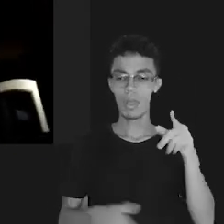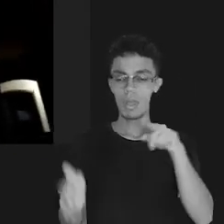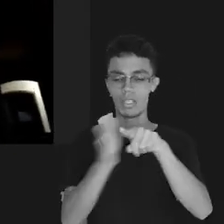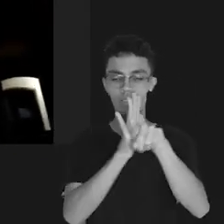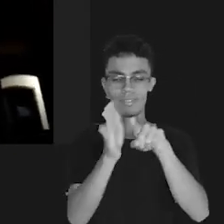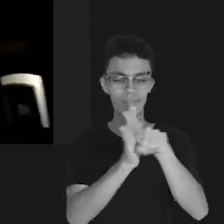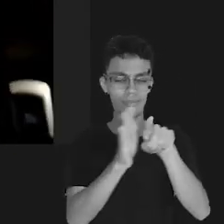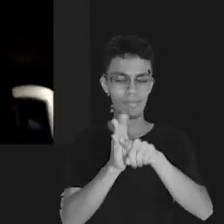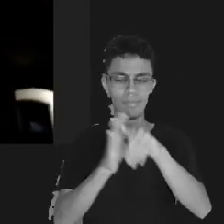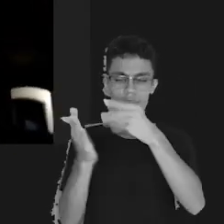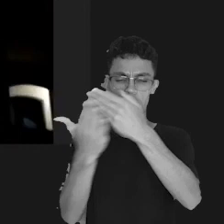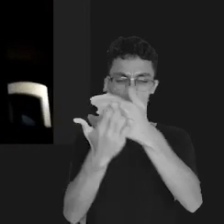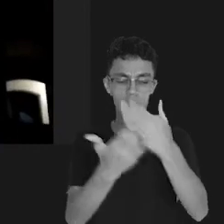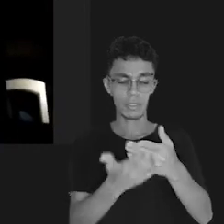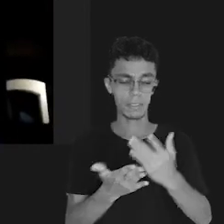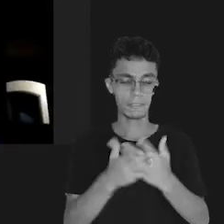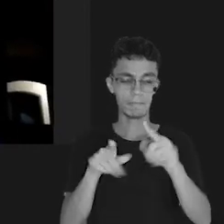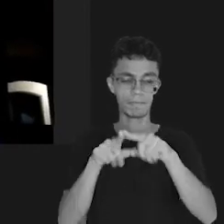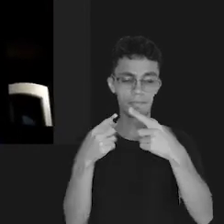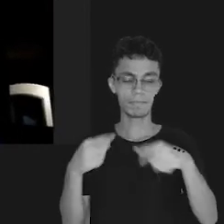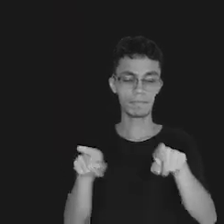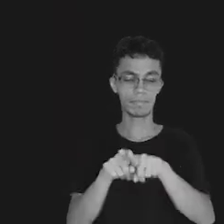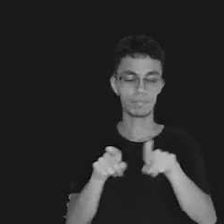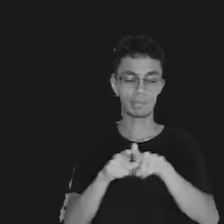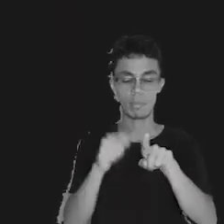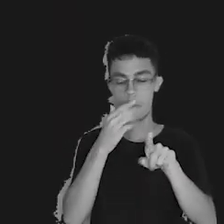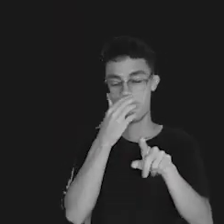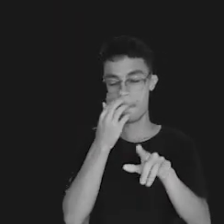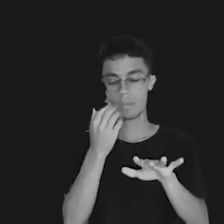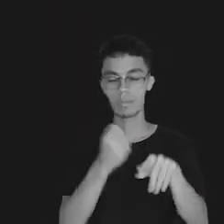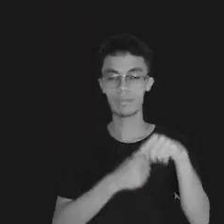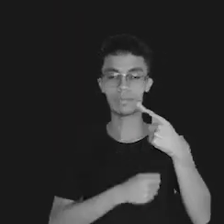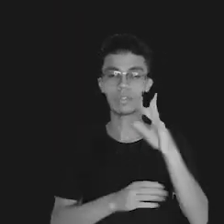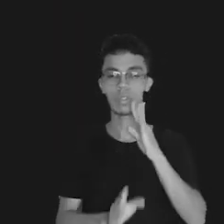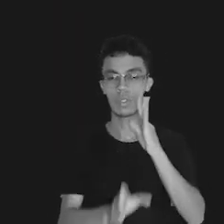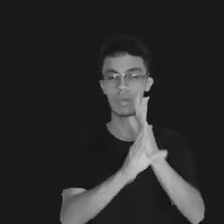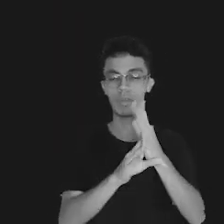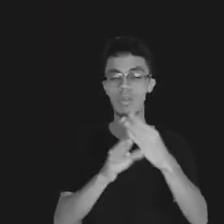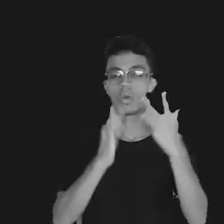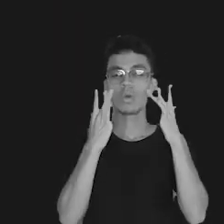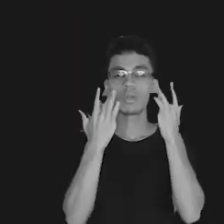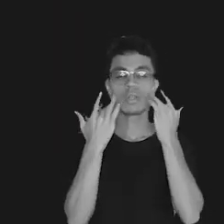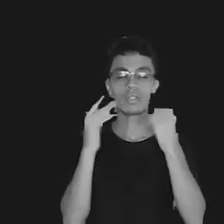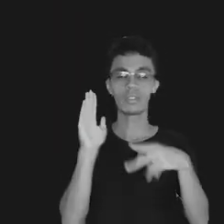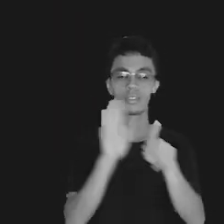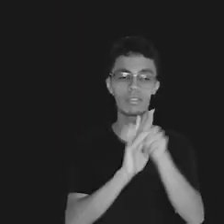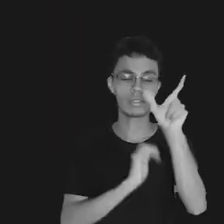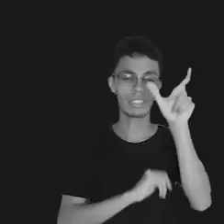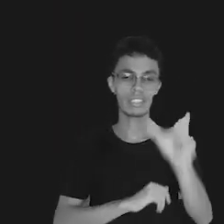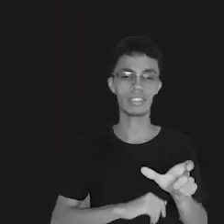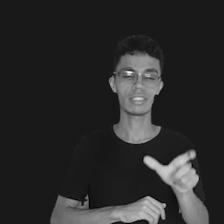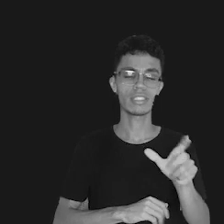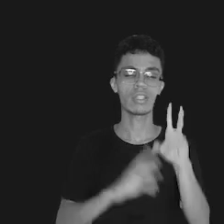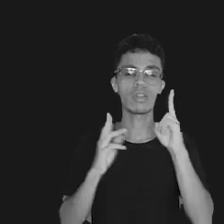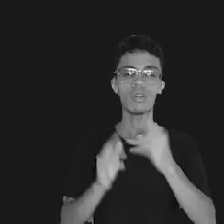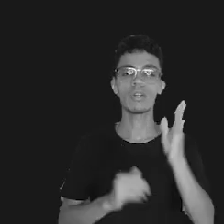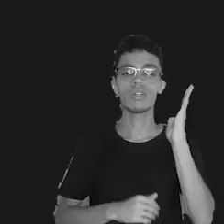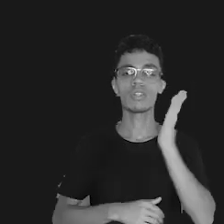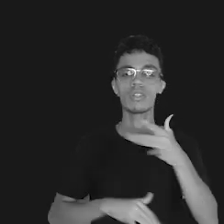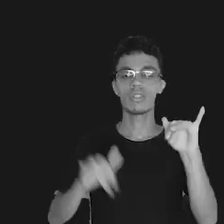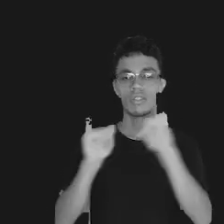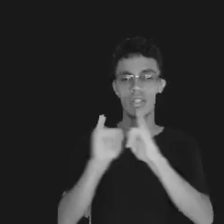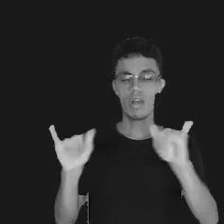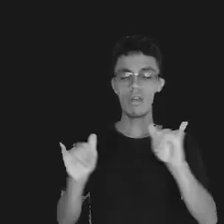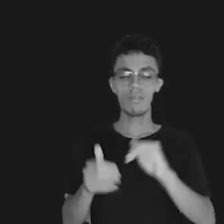pesquisei, mas também foi uma outra faceta descobrir o teatro da Hilda, como todos disseram, né? Como eu sempre disse, quando